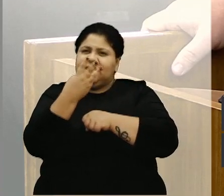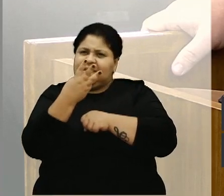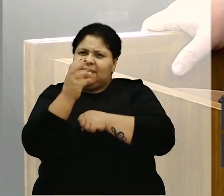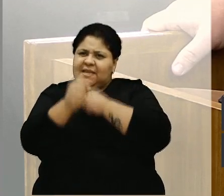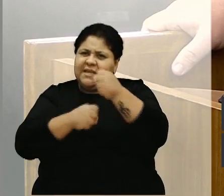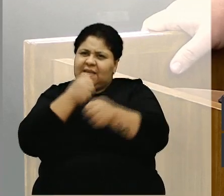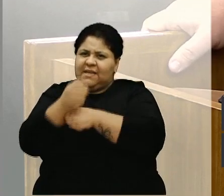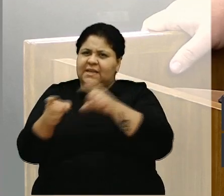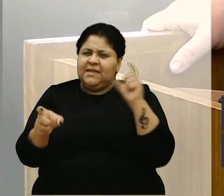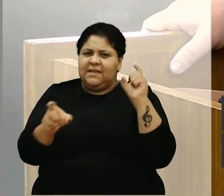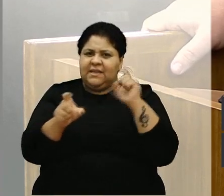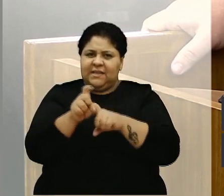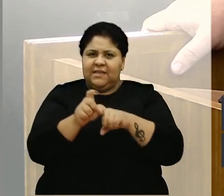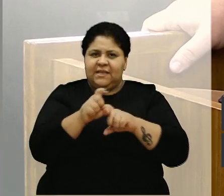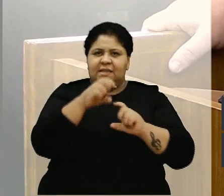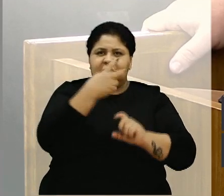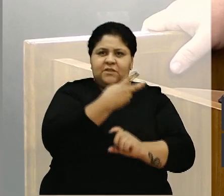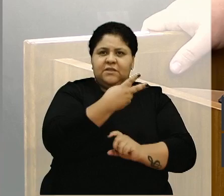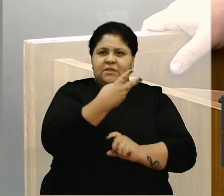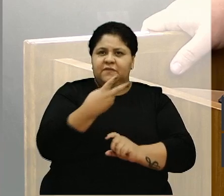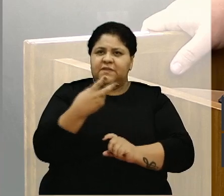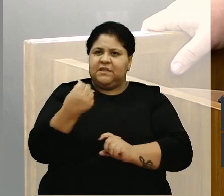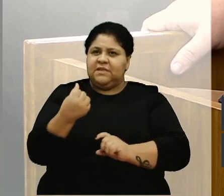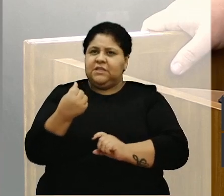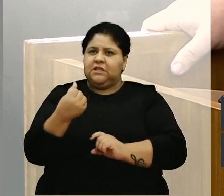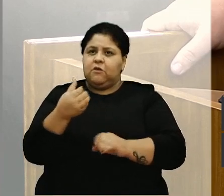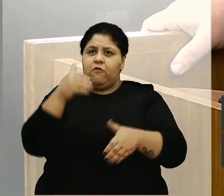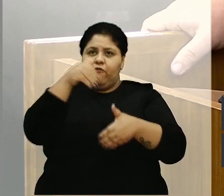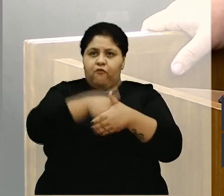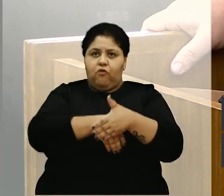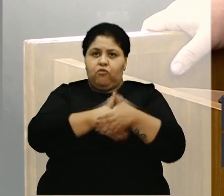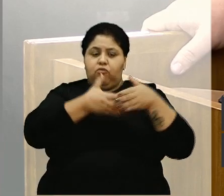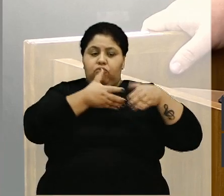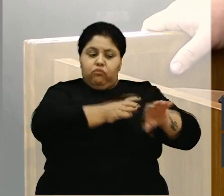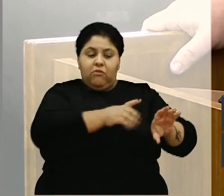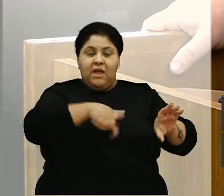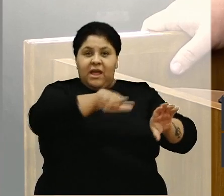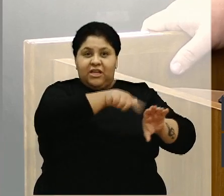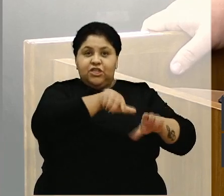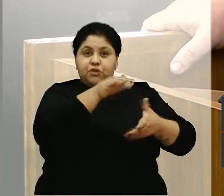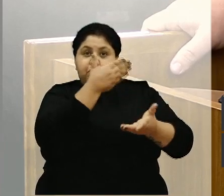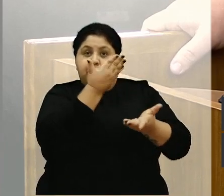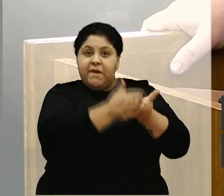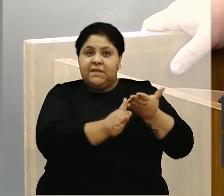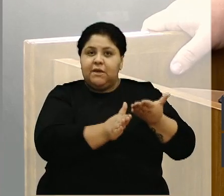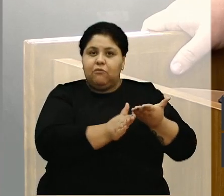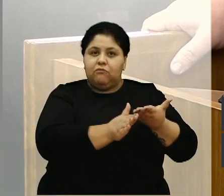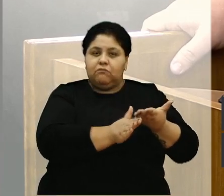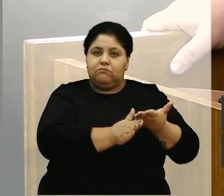e 226 votos contrários, a gente perdeu